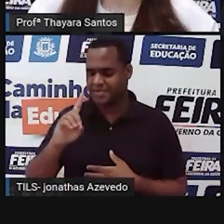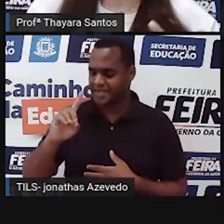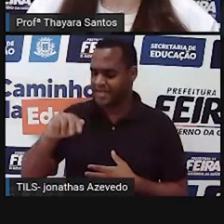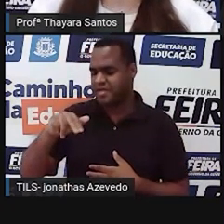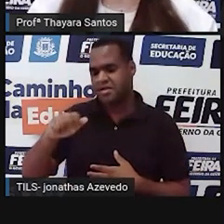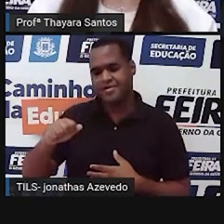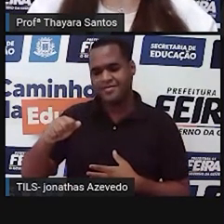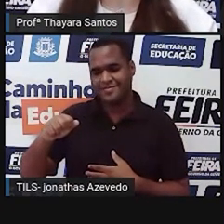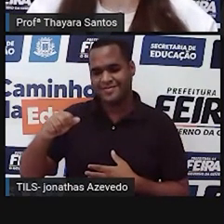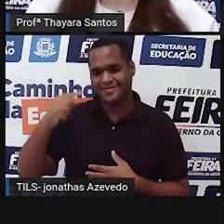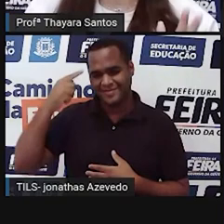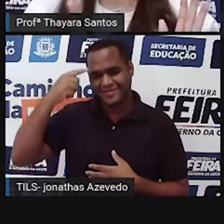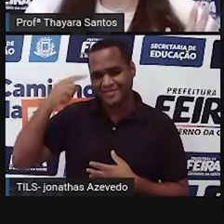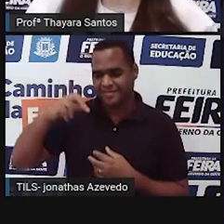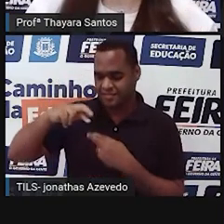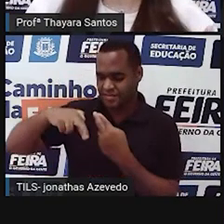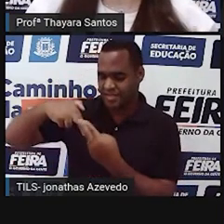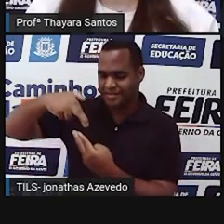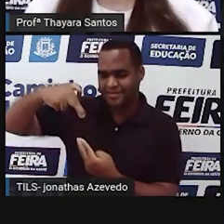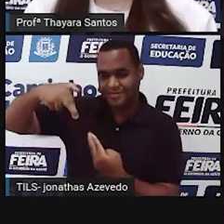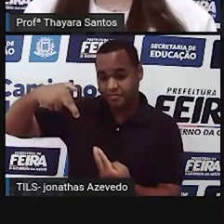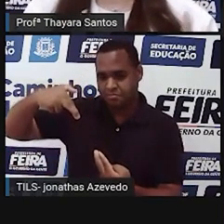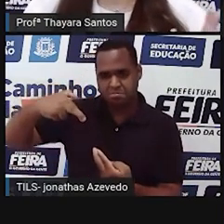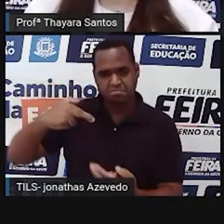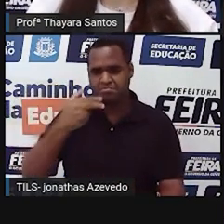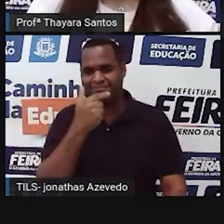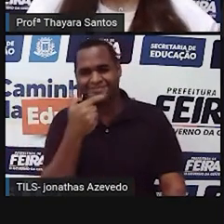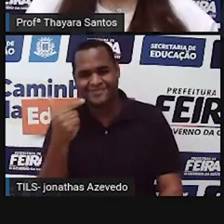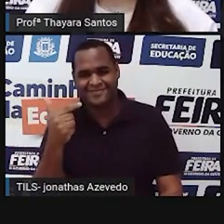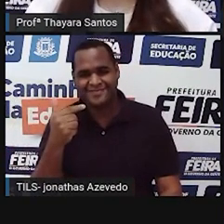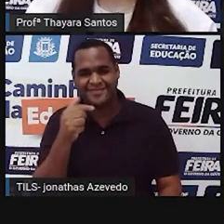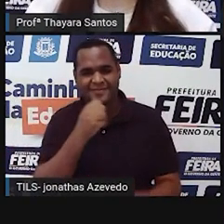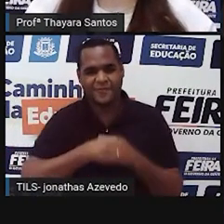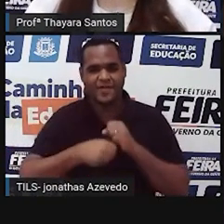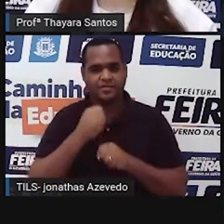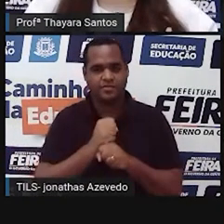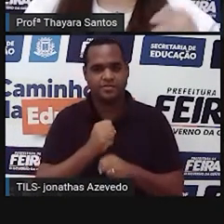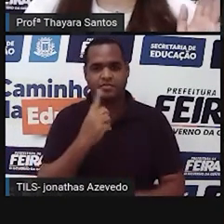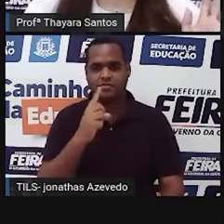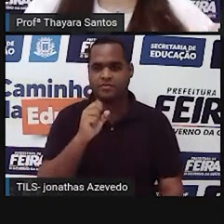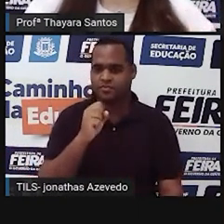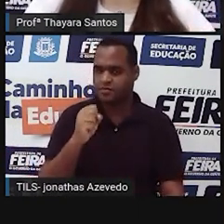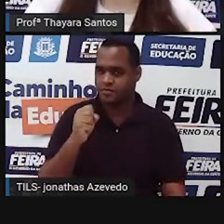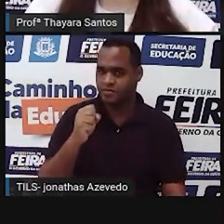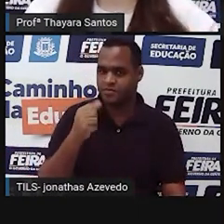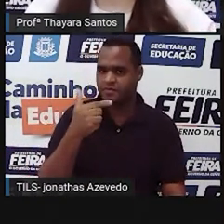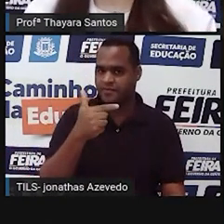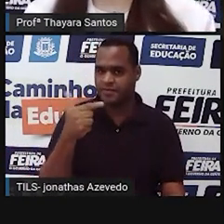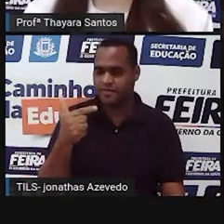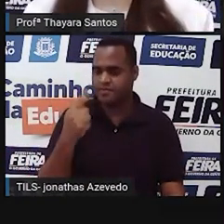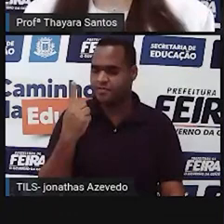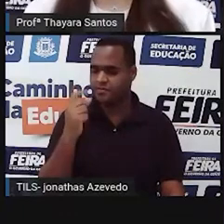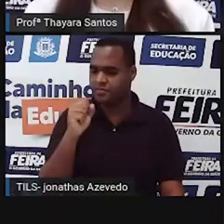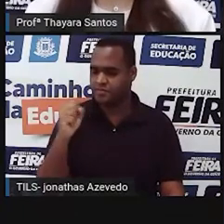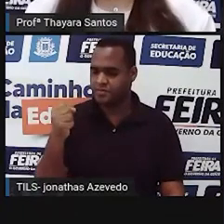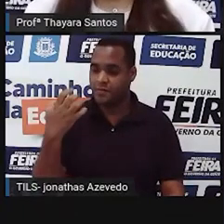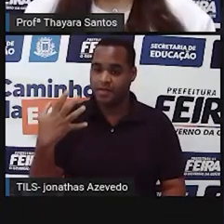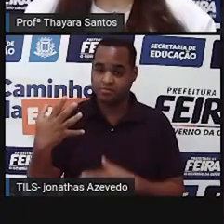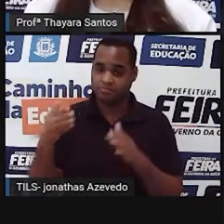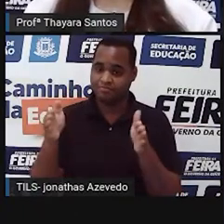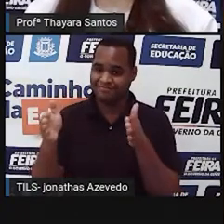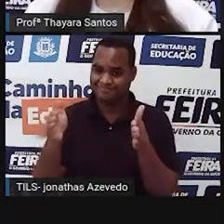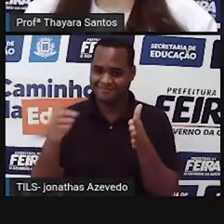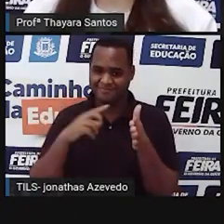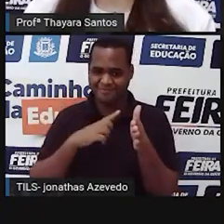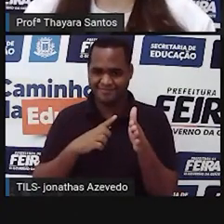Que é o material genético. Então, Mendel viveu lá entre 1822 e 1884.